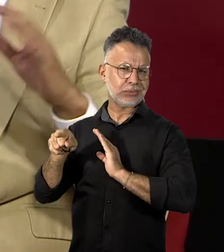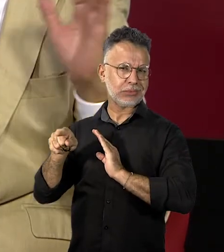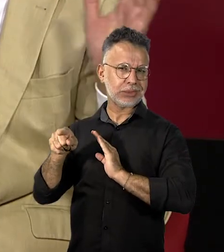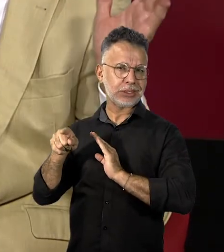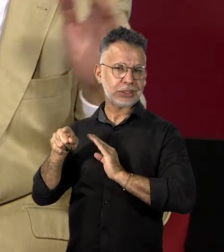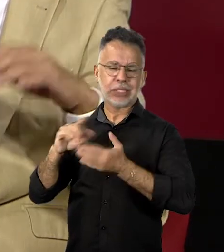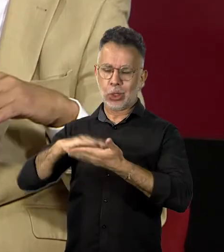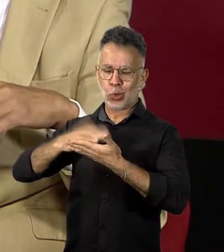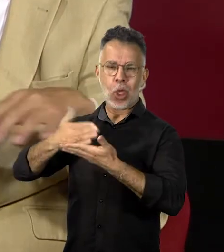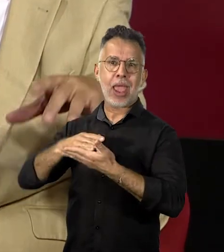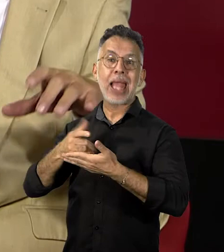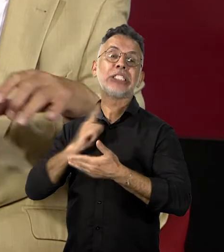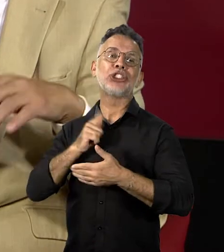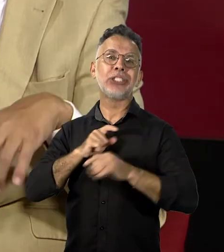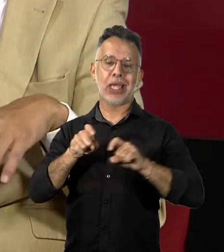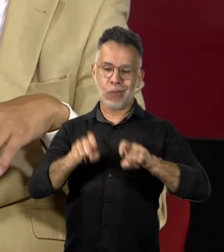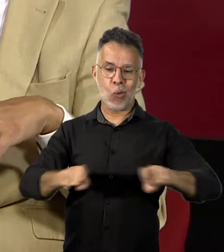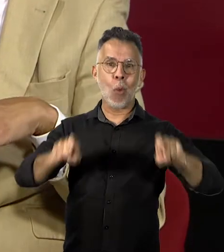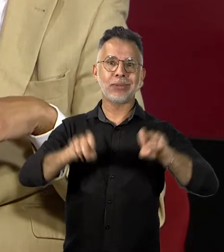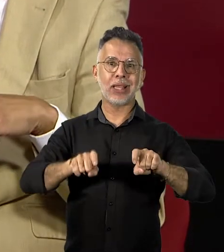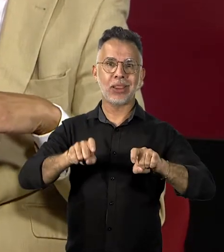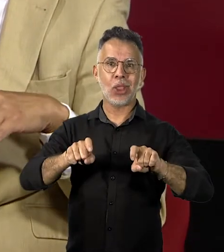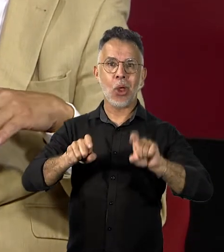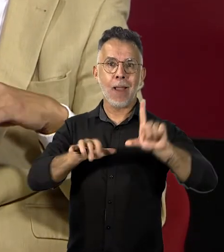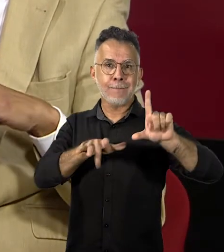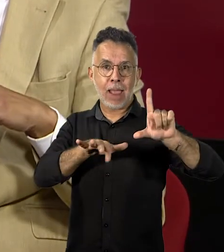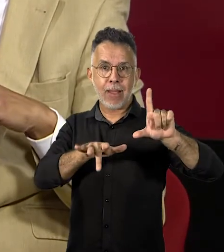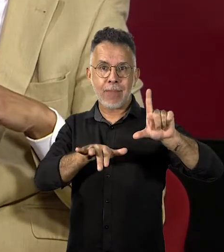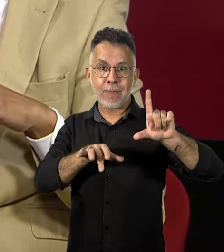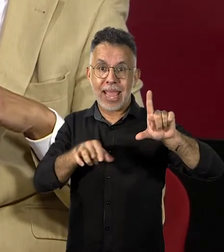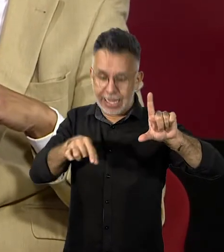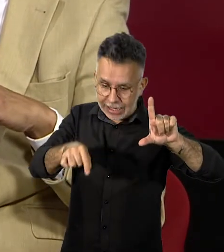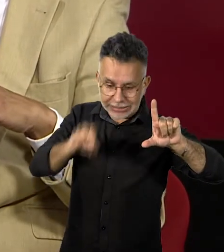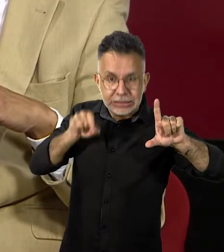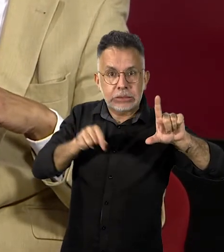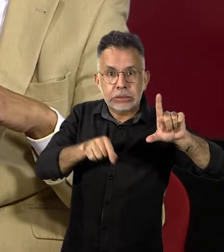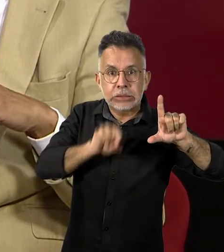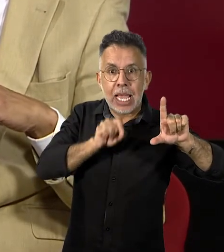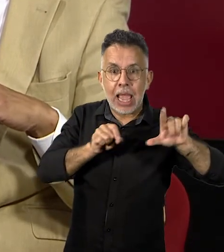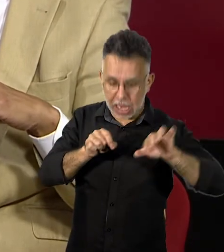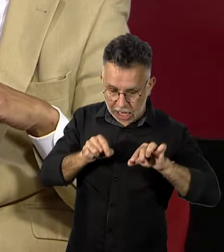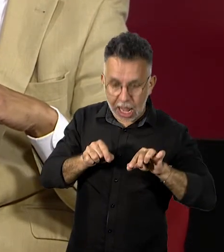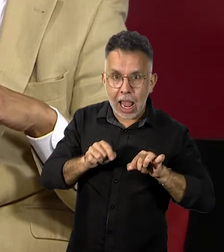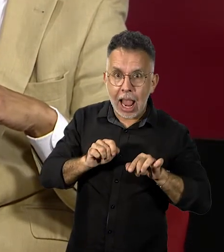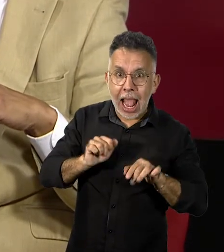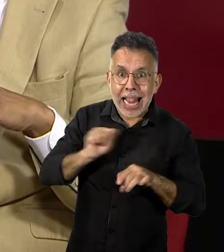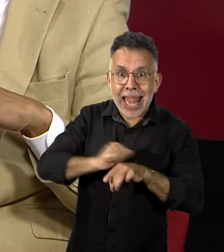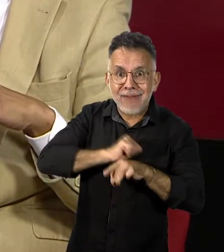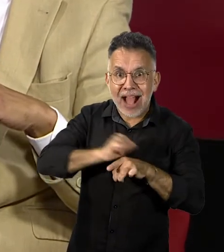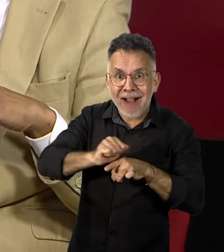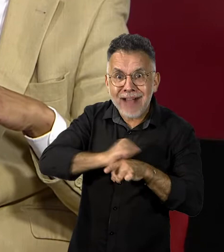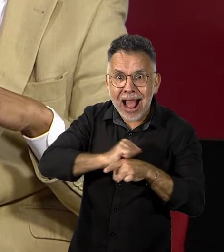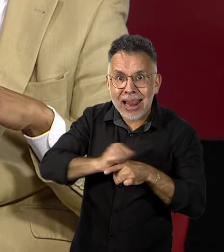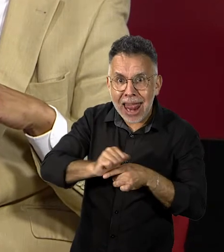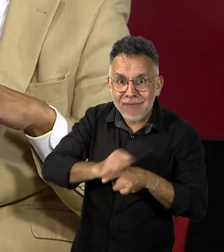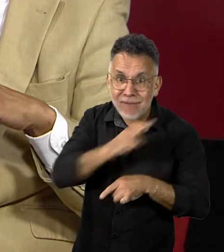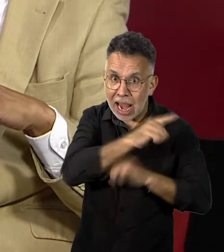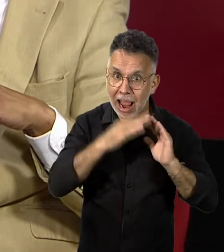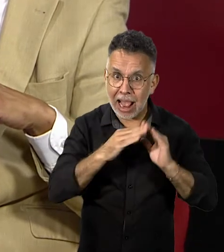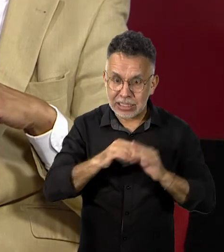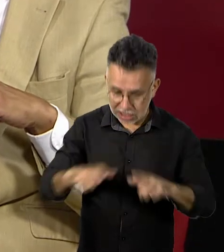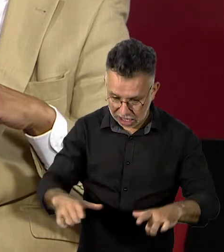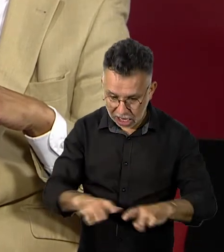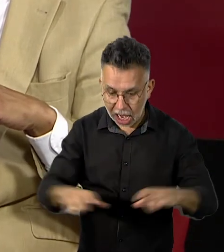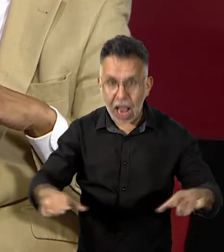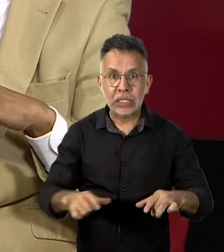dos notebooks, ele tinha um desktop. E ele tirava as teclas para lavar. Ele lavava a tecla em